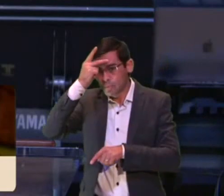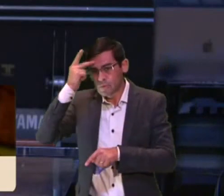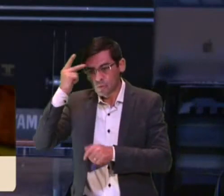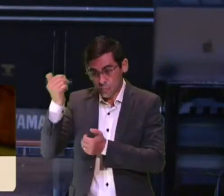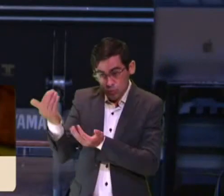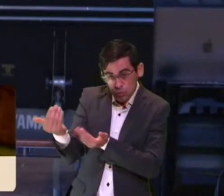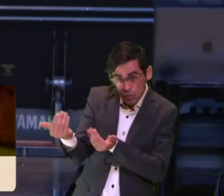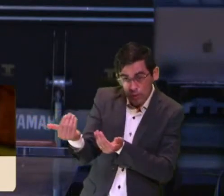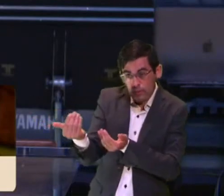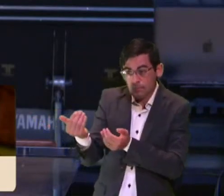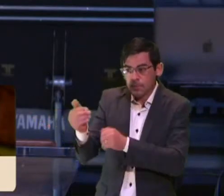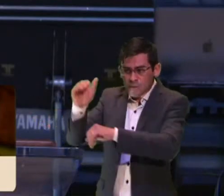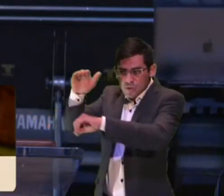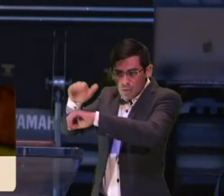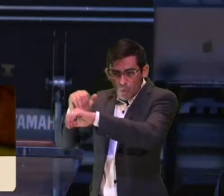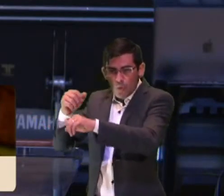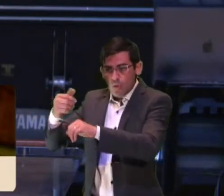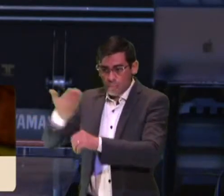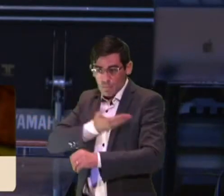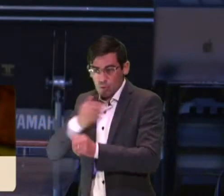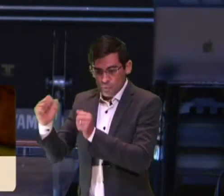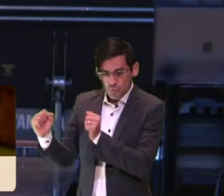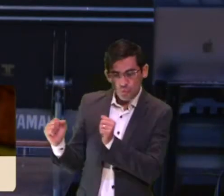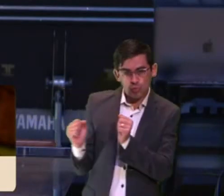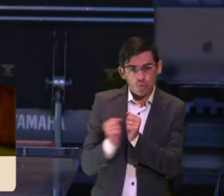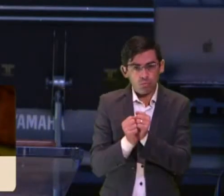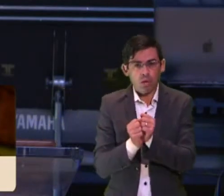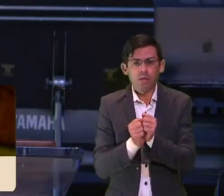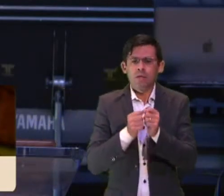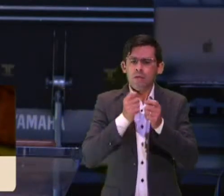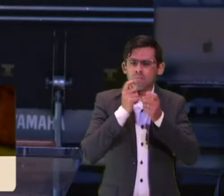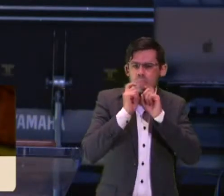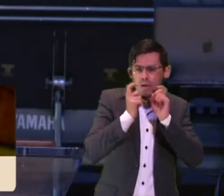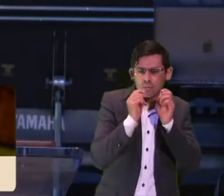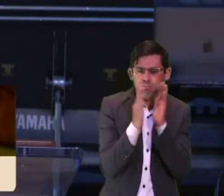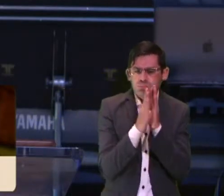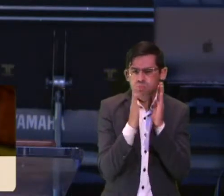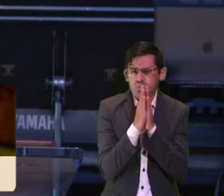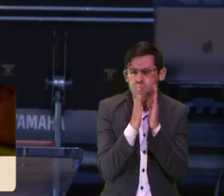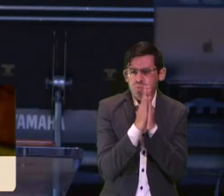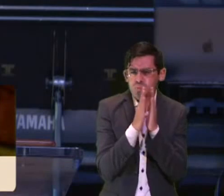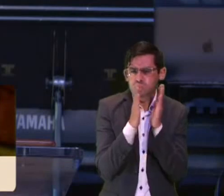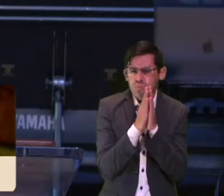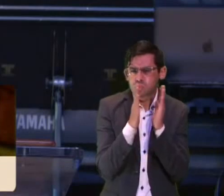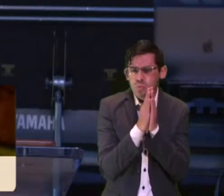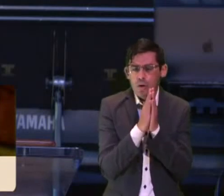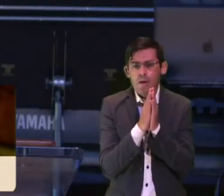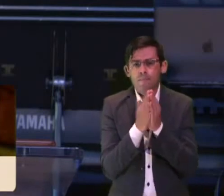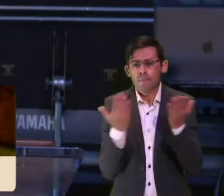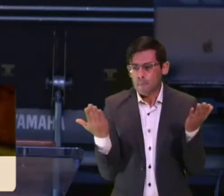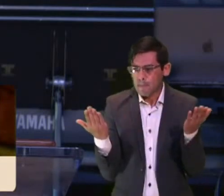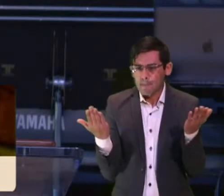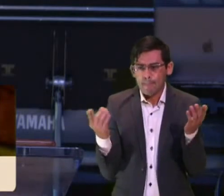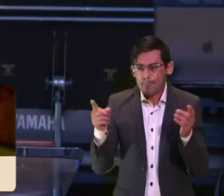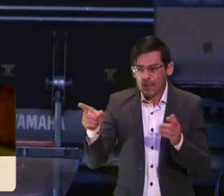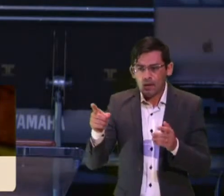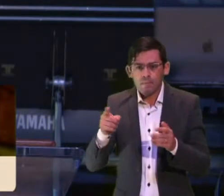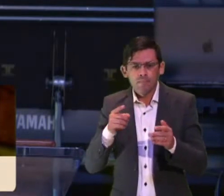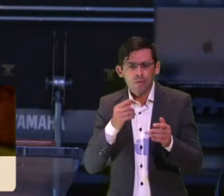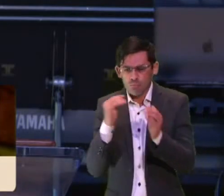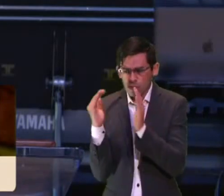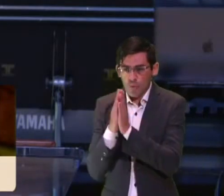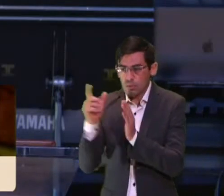meio da reunião, ele começa a orar. Quando termina a reunião, ele pergunta: quem te ensinou a orar? De que igreja você é? Ele falou: não, eu sou